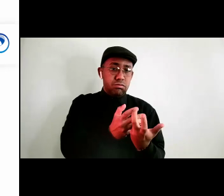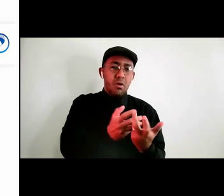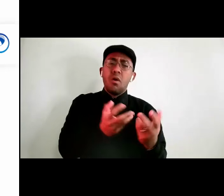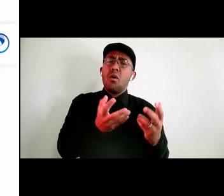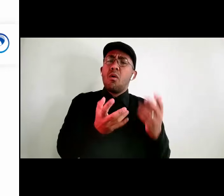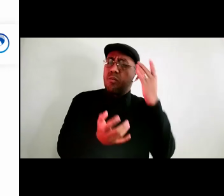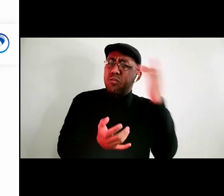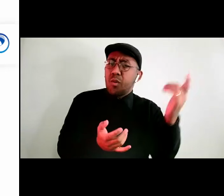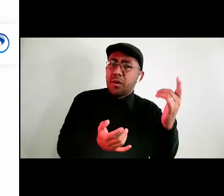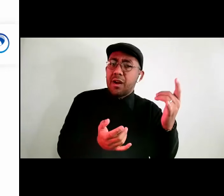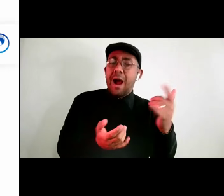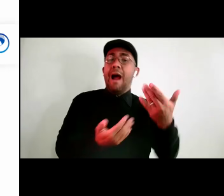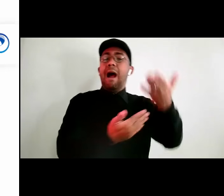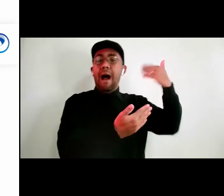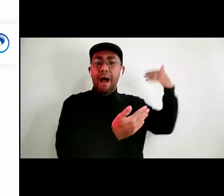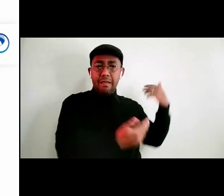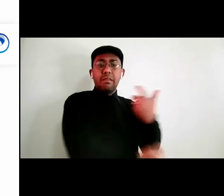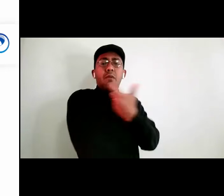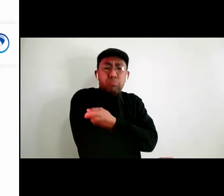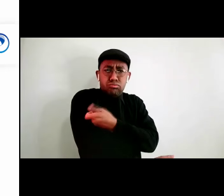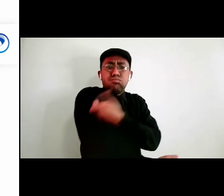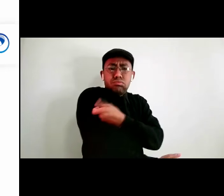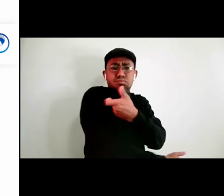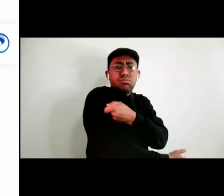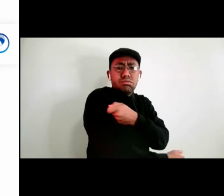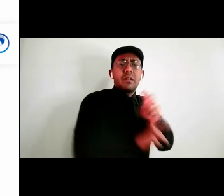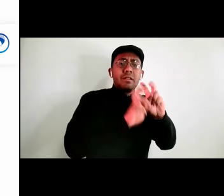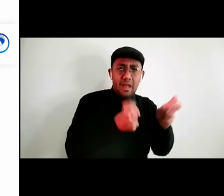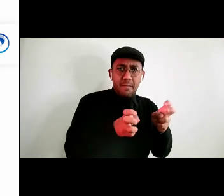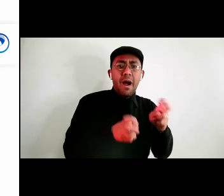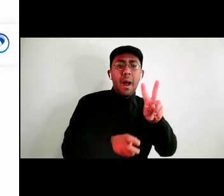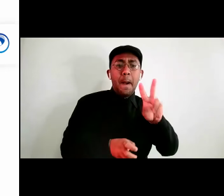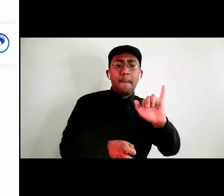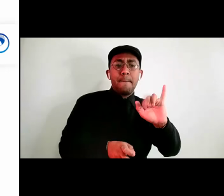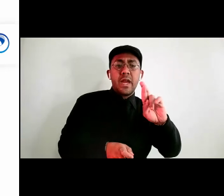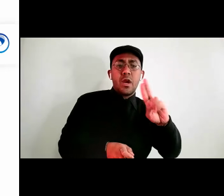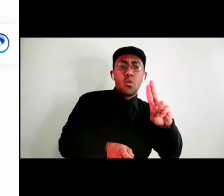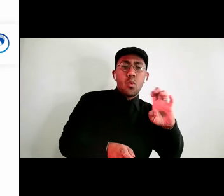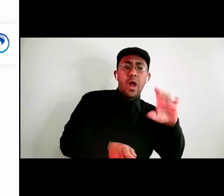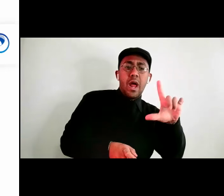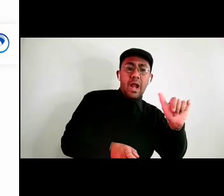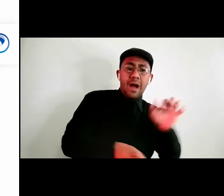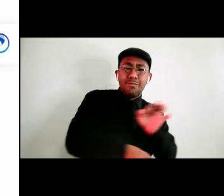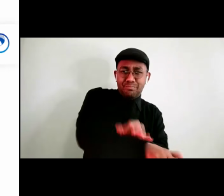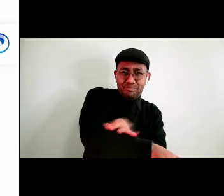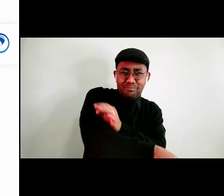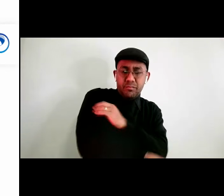já não é vacinada contra a varíola. Esta proporção da população é suscetível ao